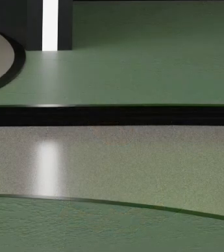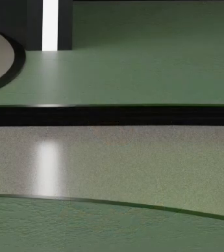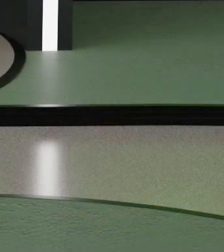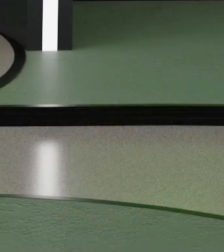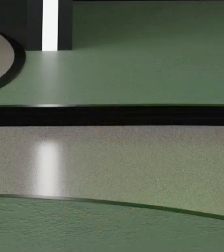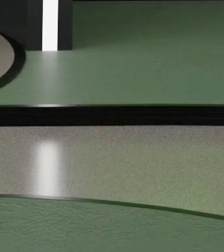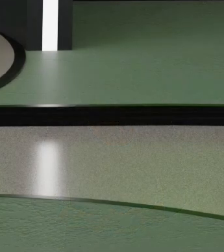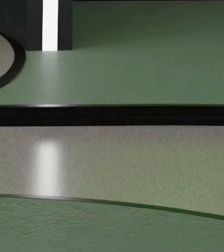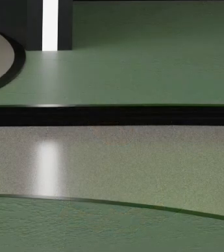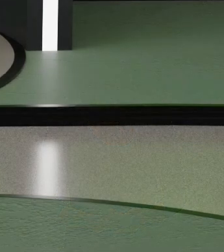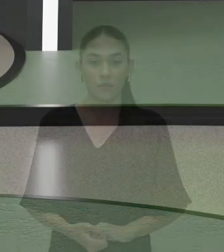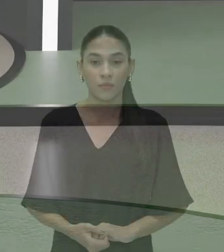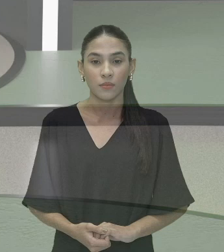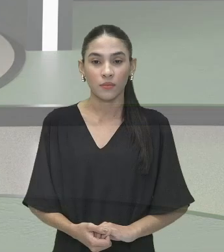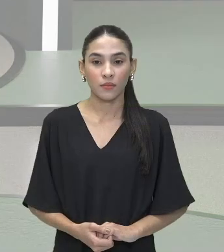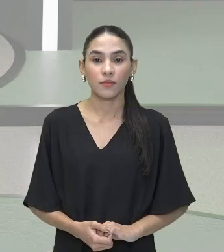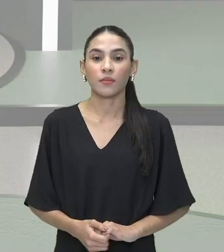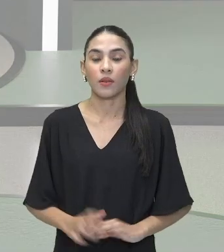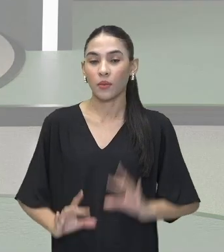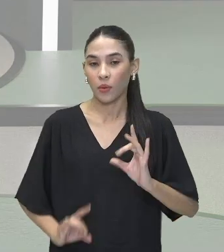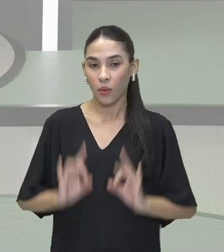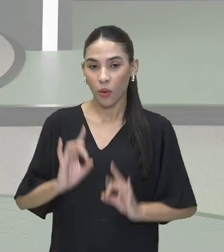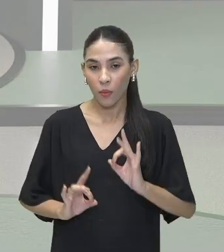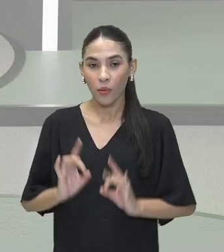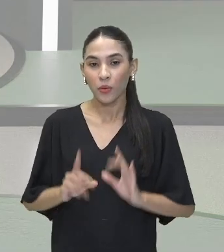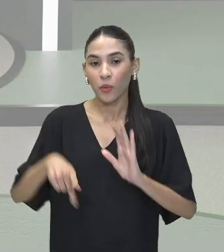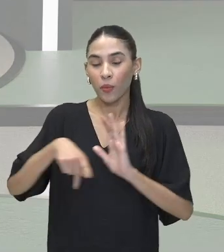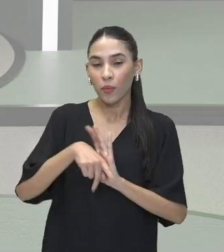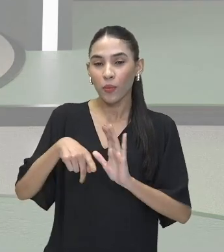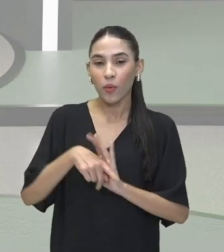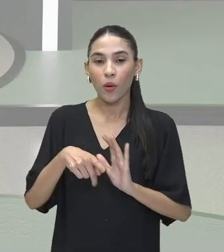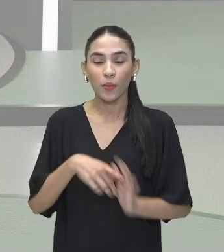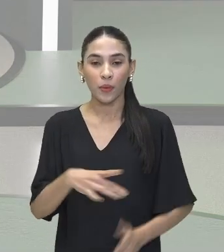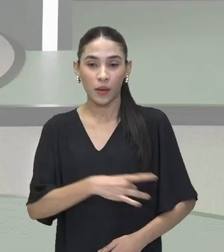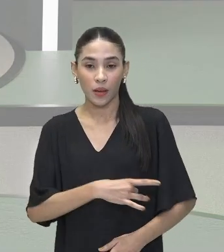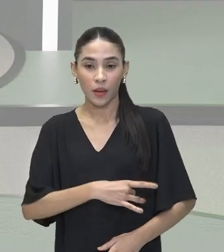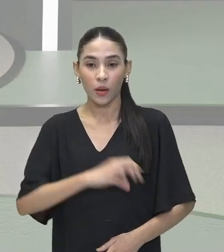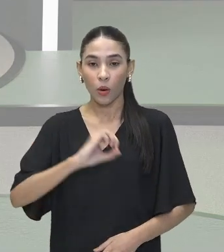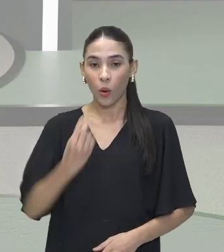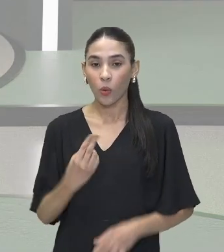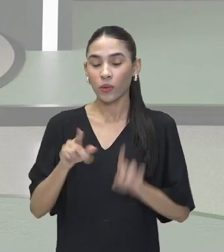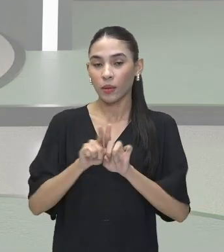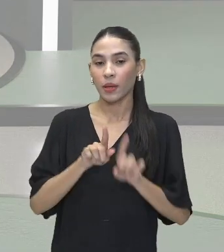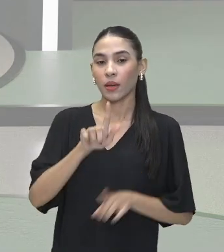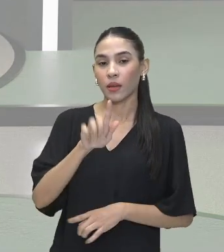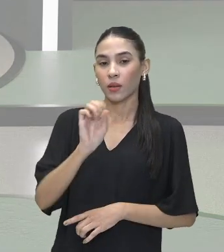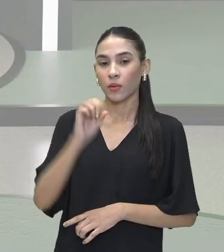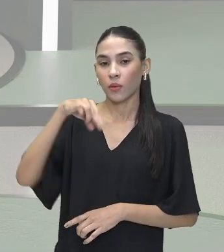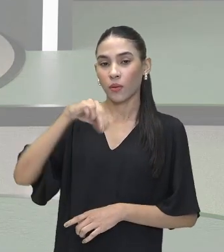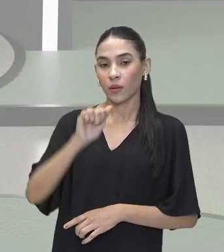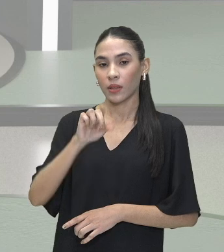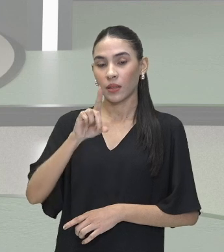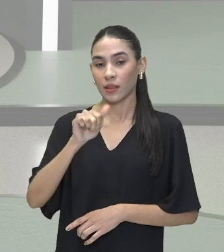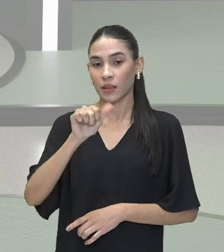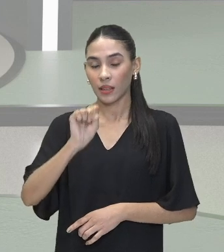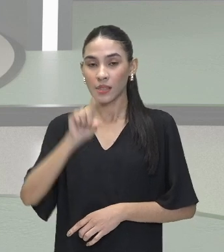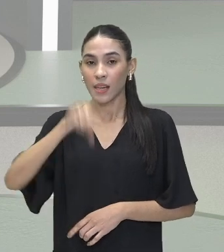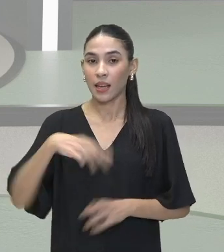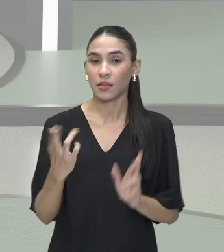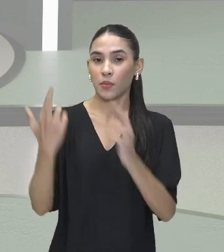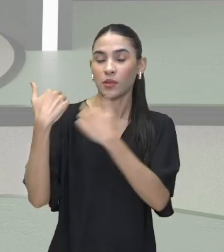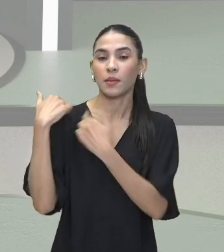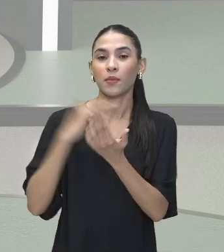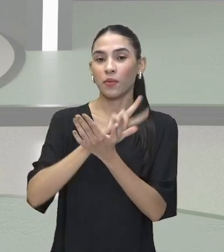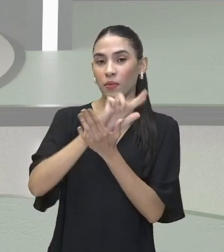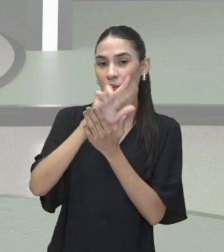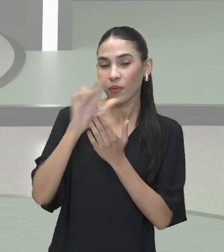que são produzidos no córtex da suprarrenal ou também pelas gônadas, que são responsáveis por